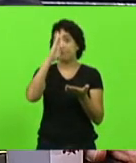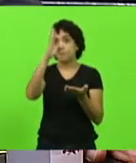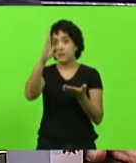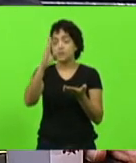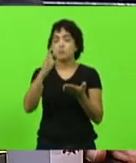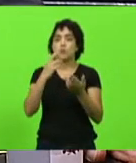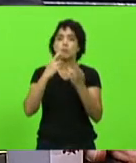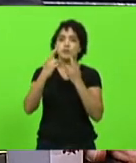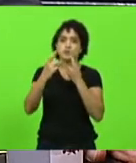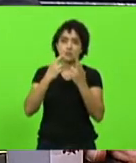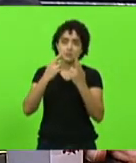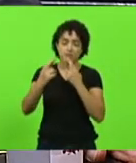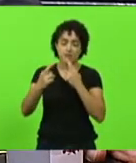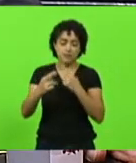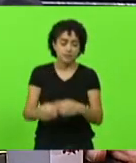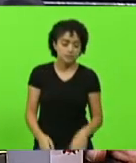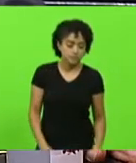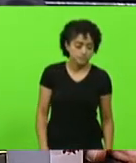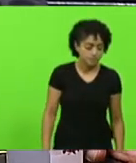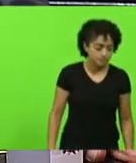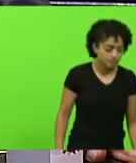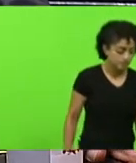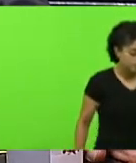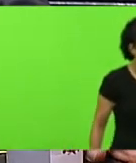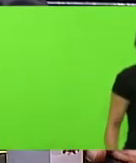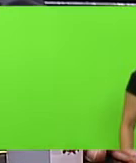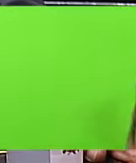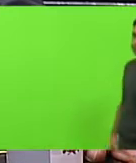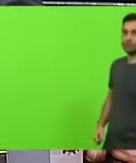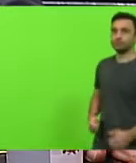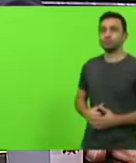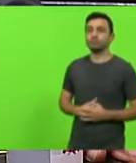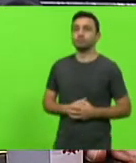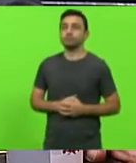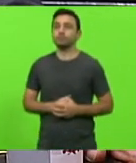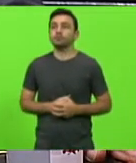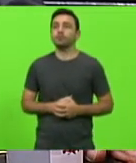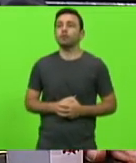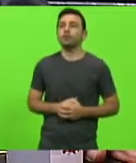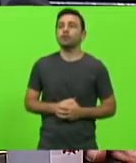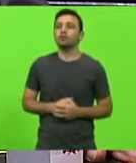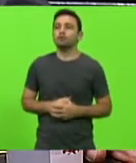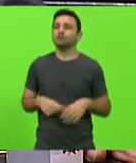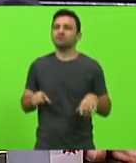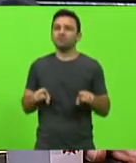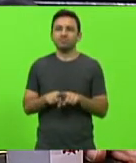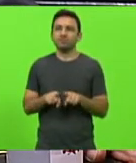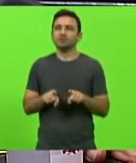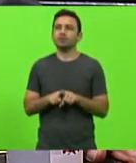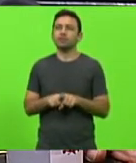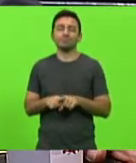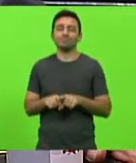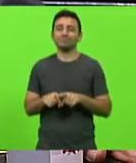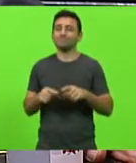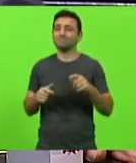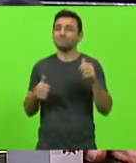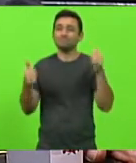BRs, e, diga-se de passagem, a mais crítica e a mais insegura é